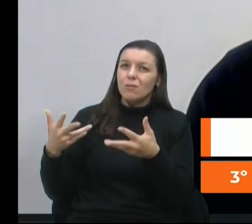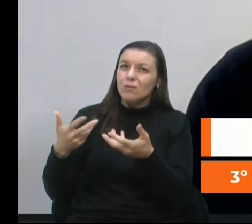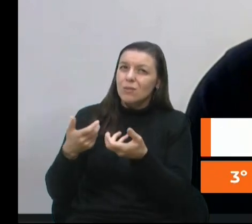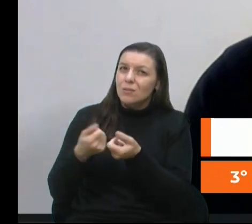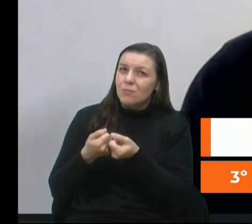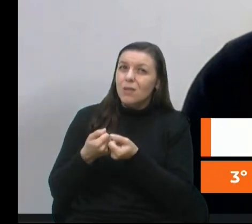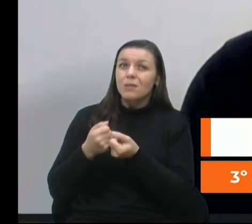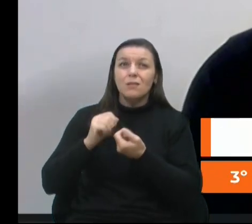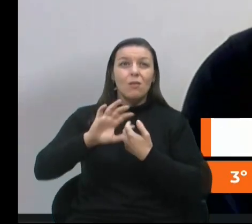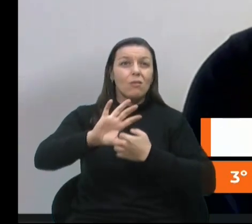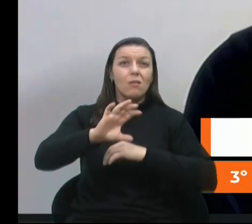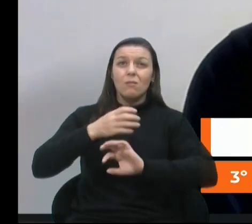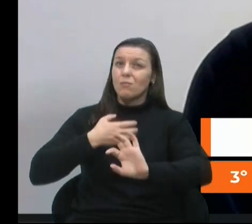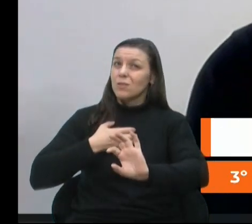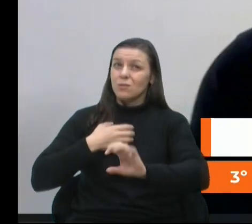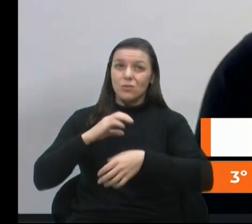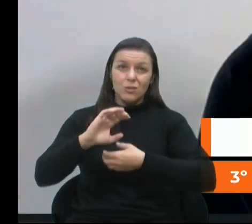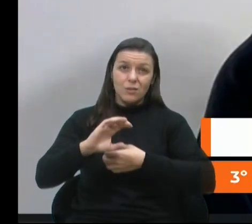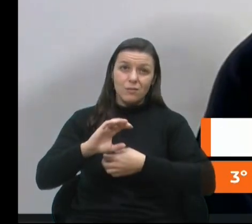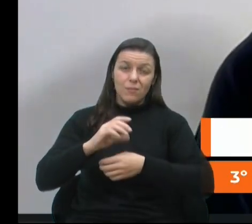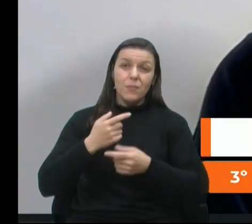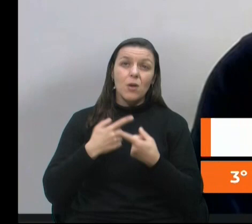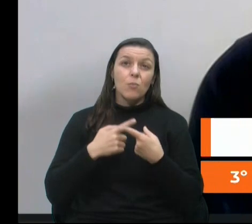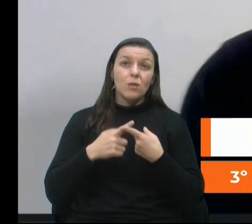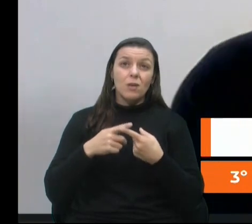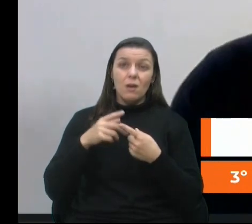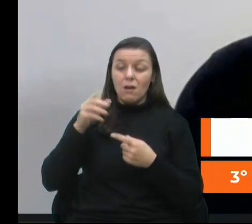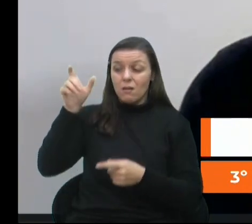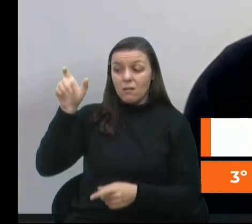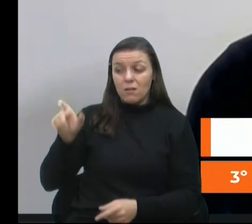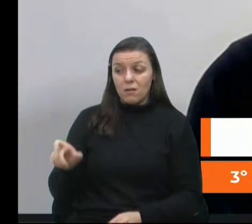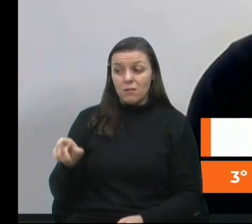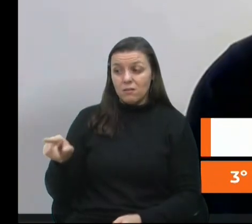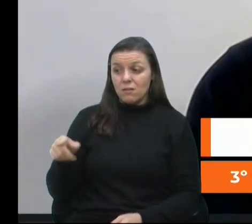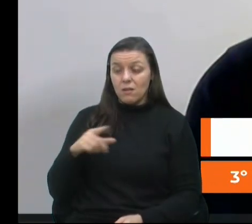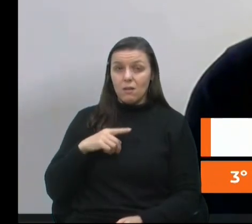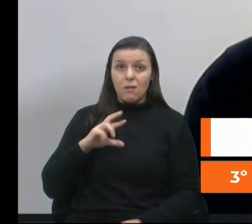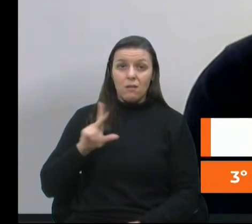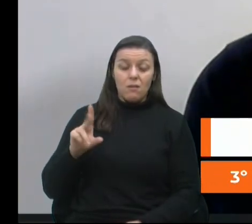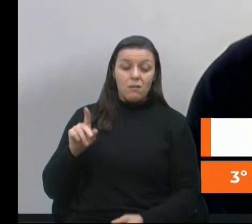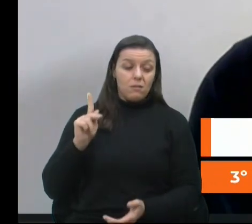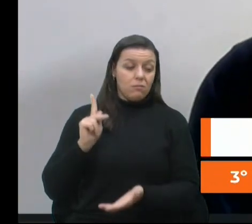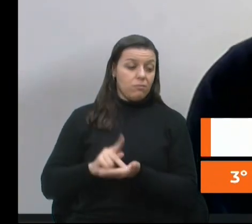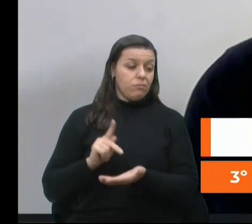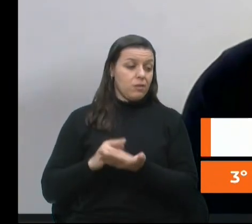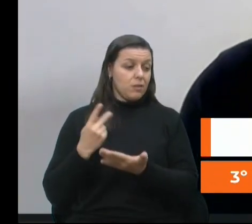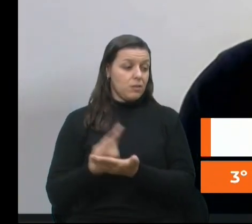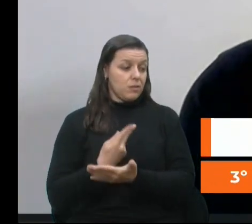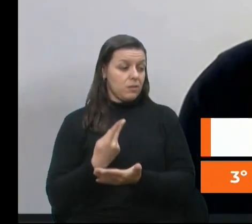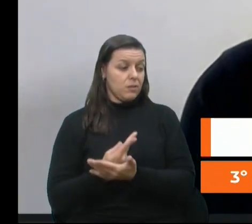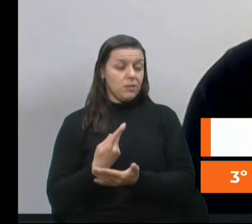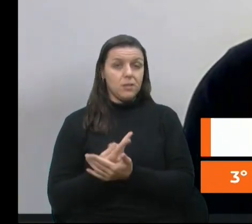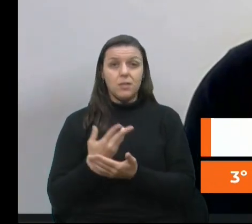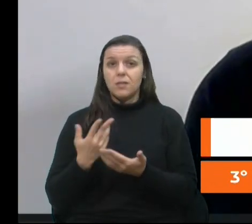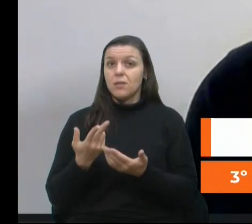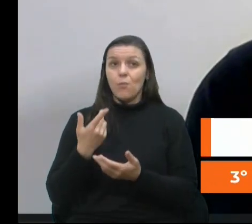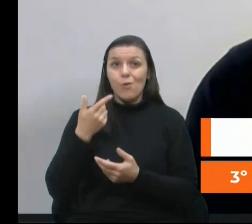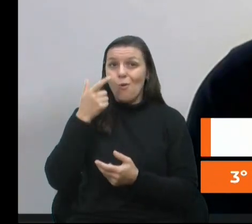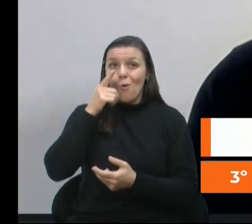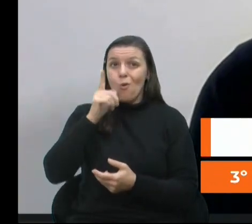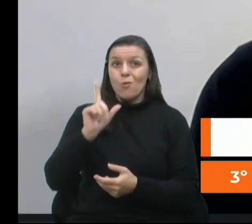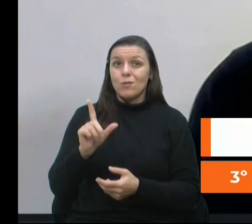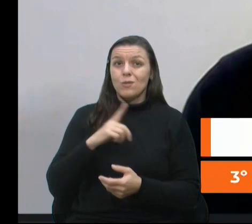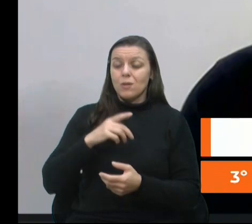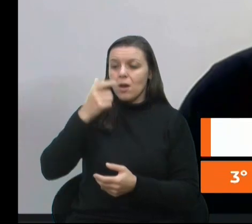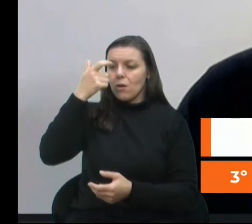empatia. Faz com que aquela criança se enxergue totalmente inadequada, porque a criança ela não consegue diferenciar